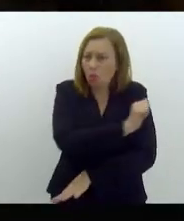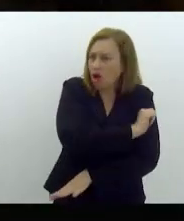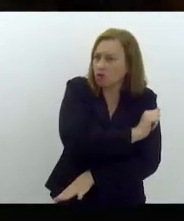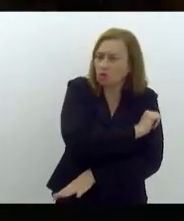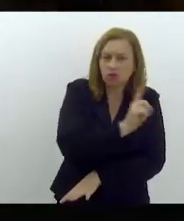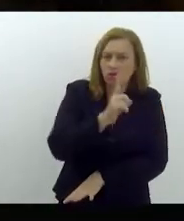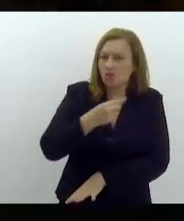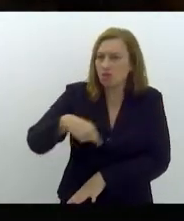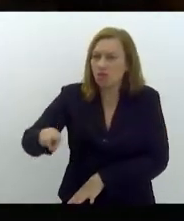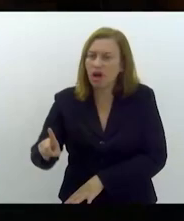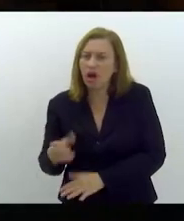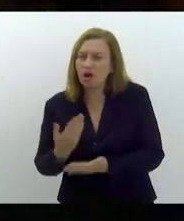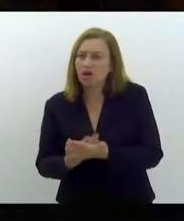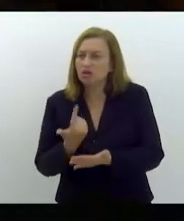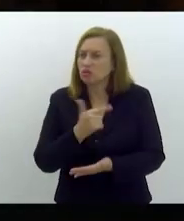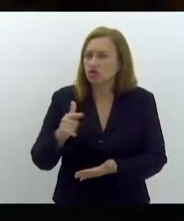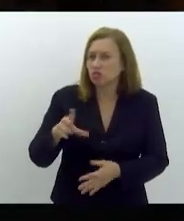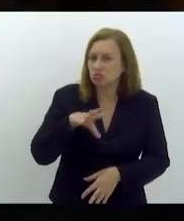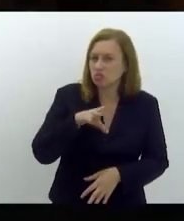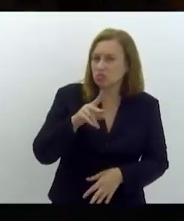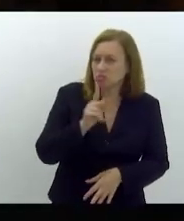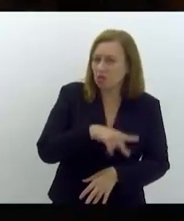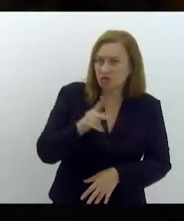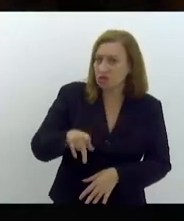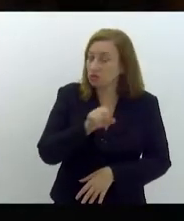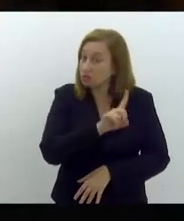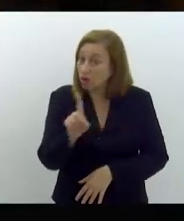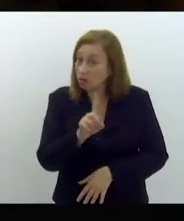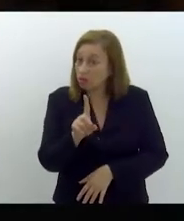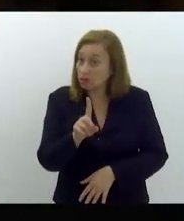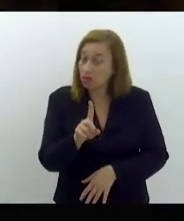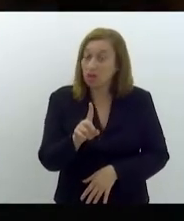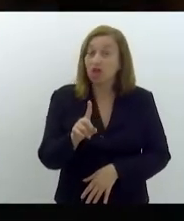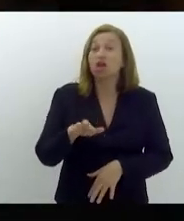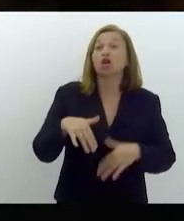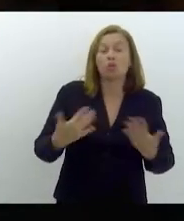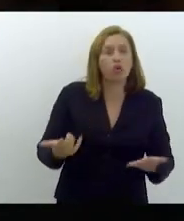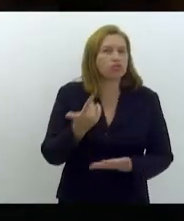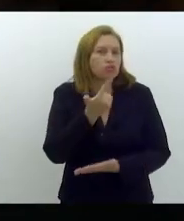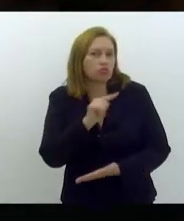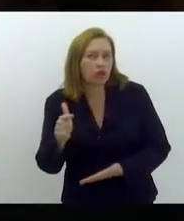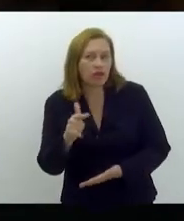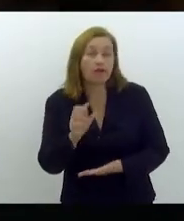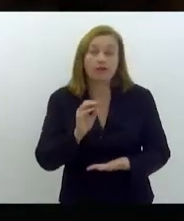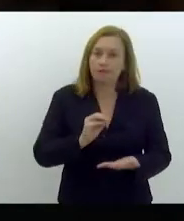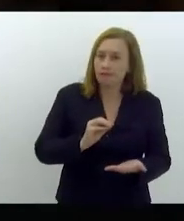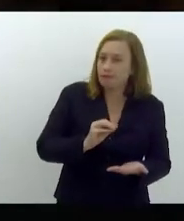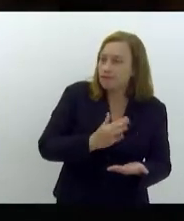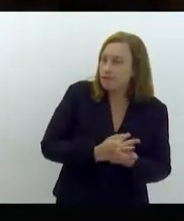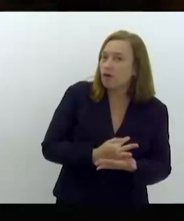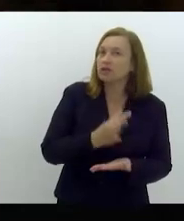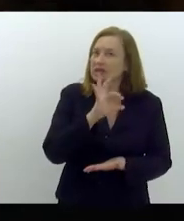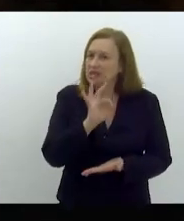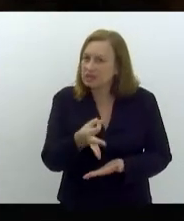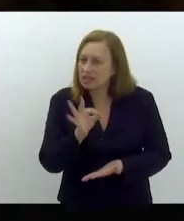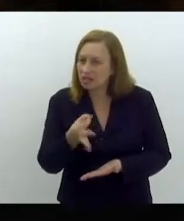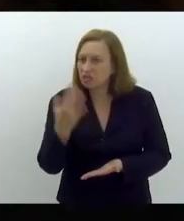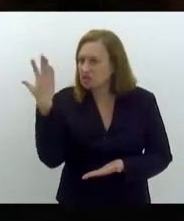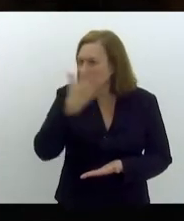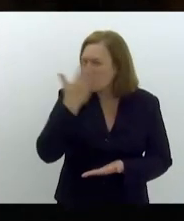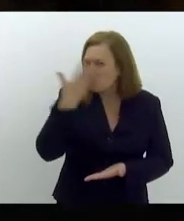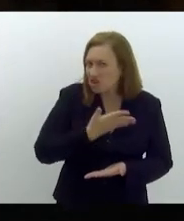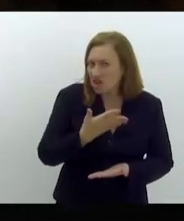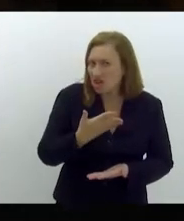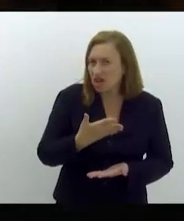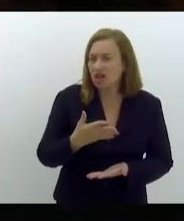não foi para aula porque não tinha professor e quando não tem e que falta porque obviamente a gente não vê os